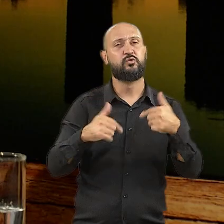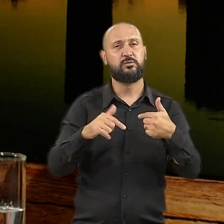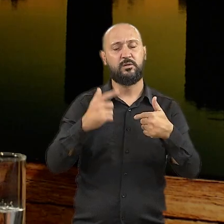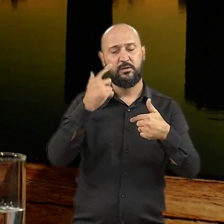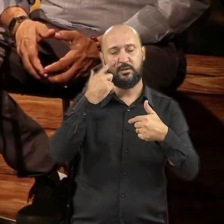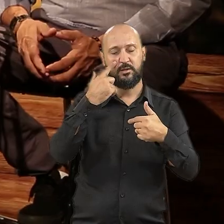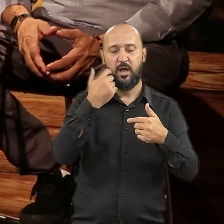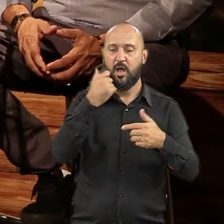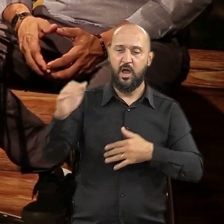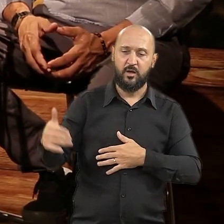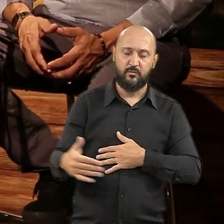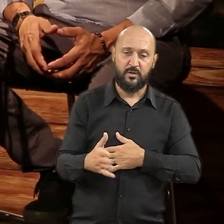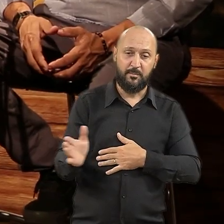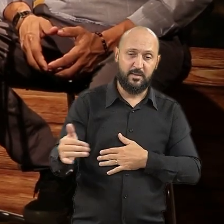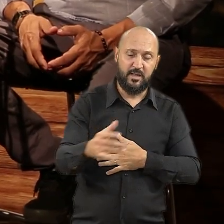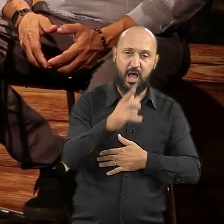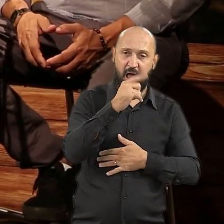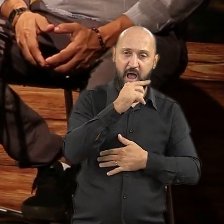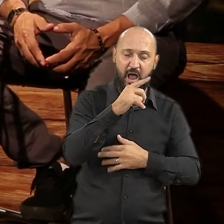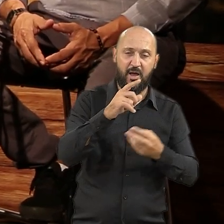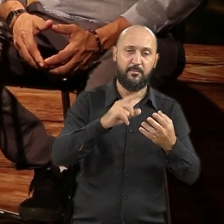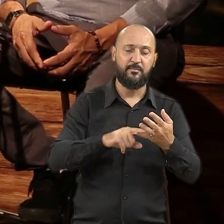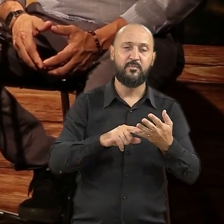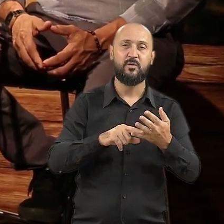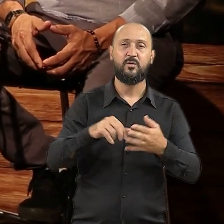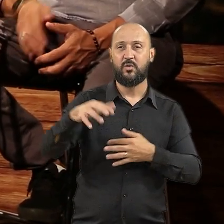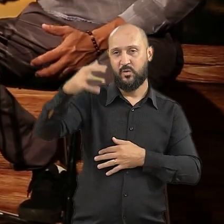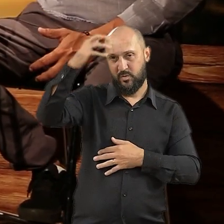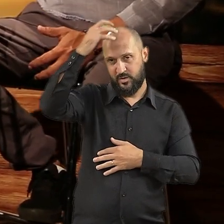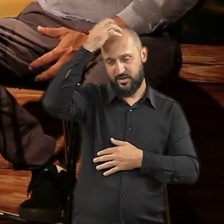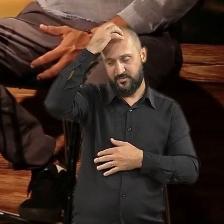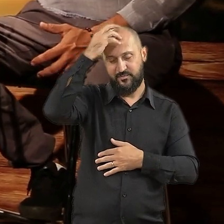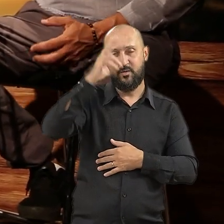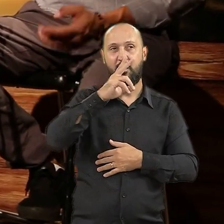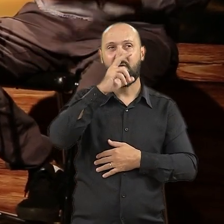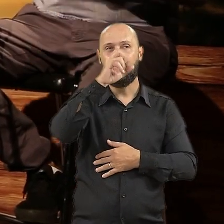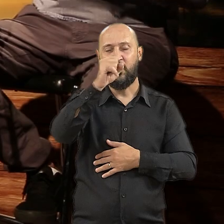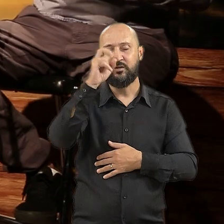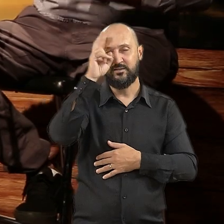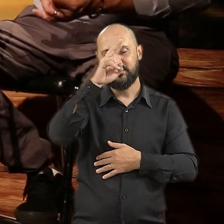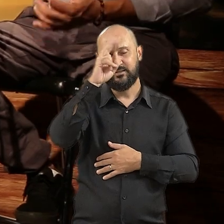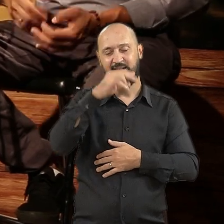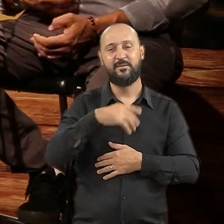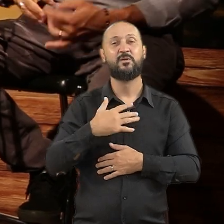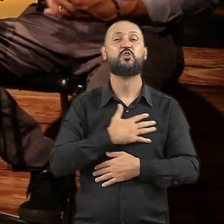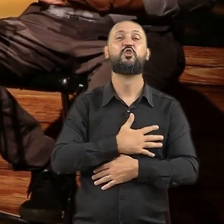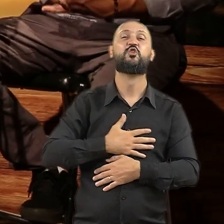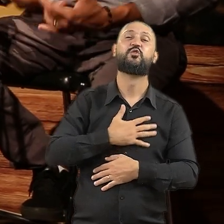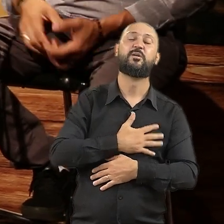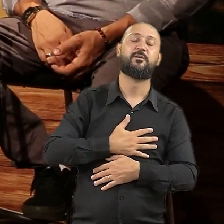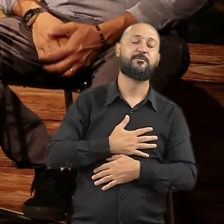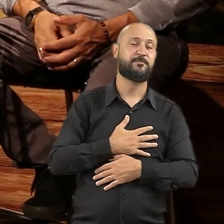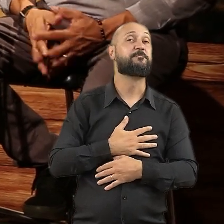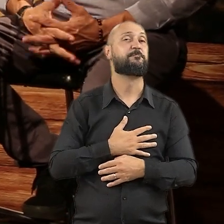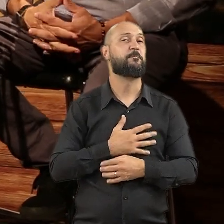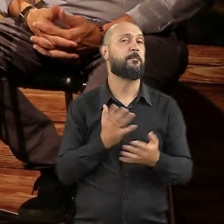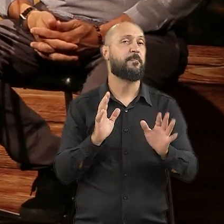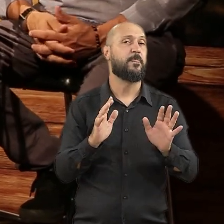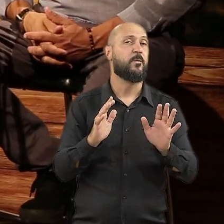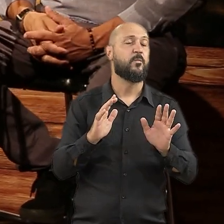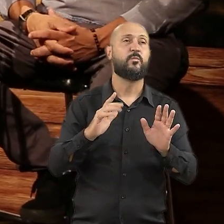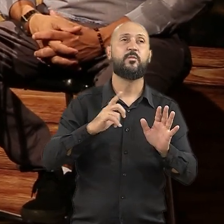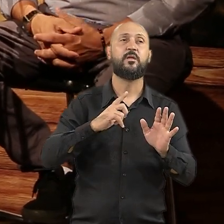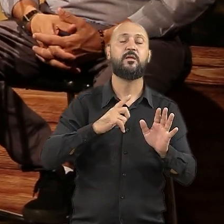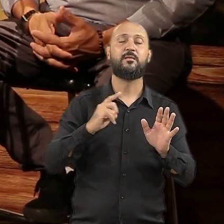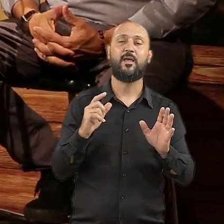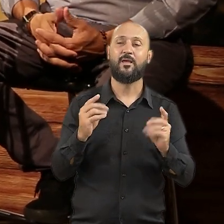vários trabalhos, assim, Piraputanga no Caminho das Águas, o Rei... Tem uma bem marcante, assim, que você lembra, assim, que você gosta de... Então,